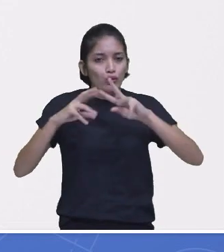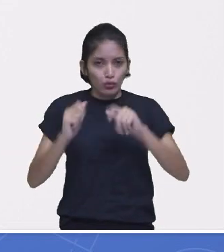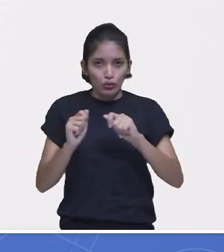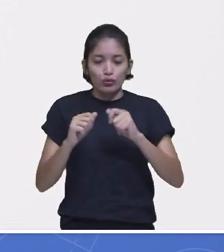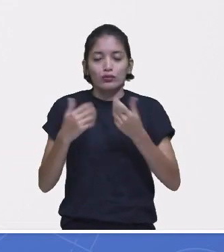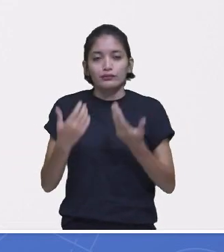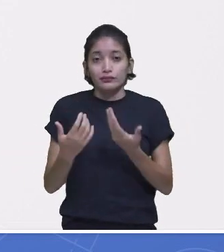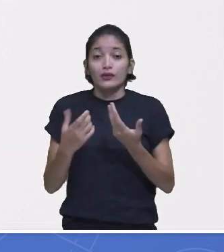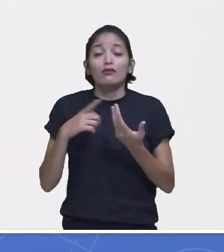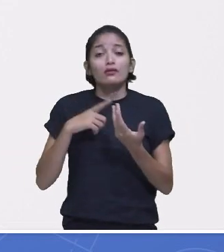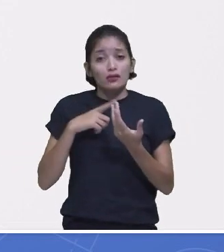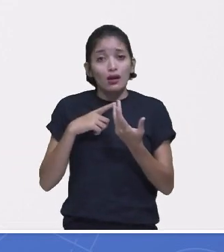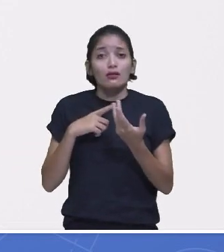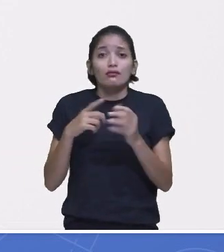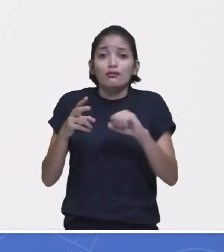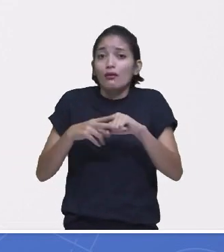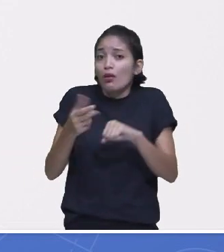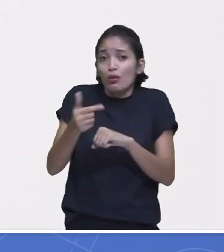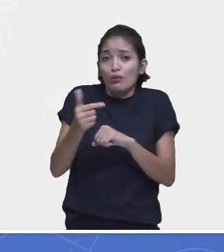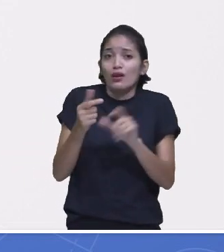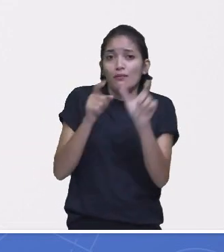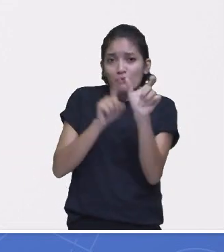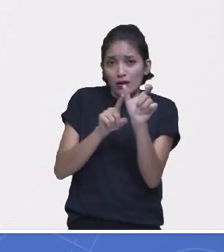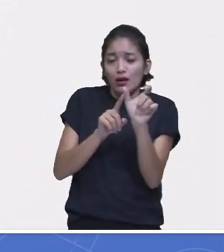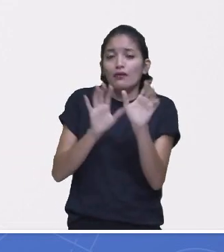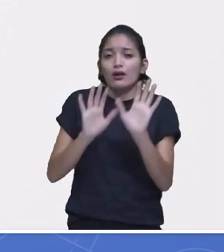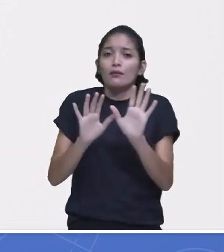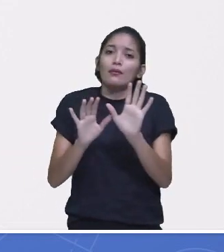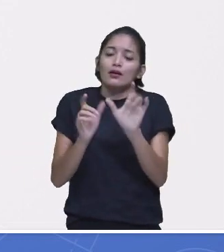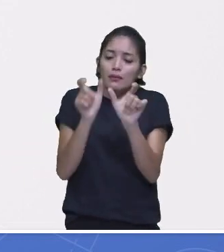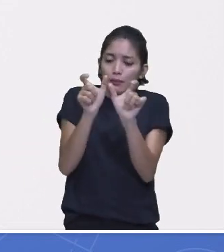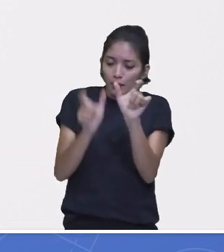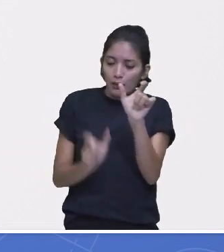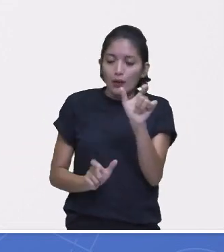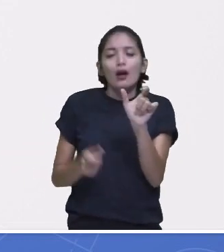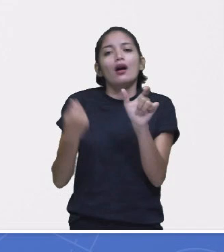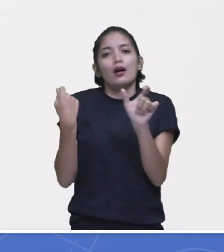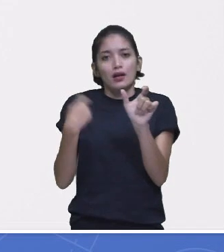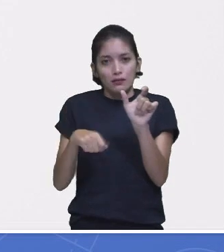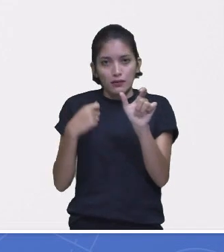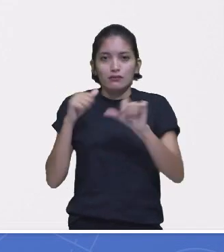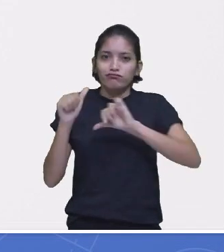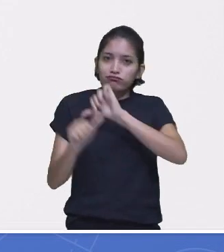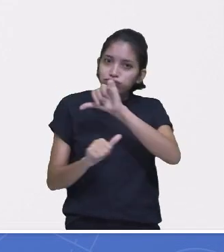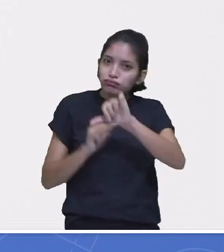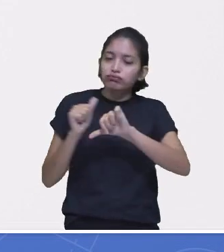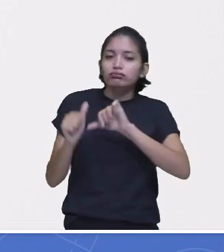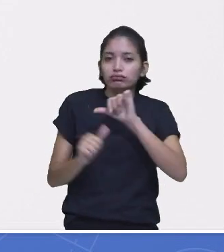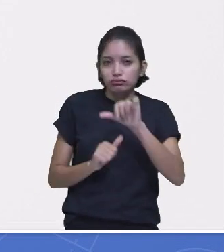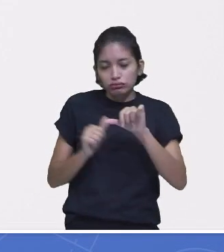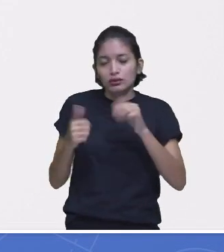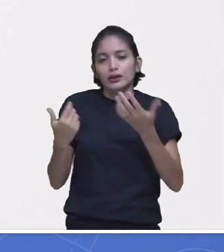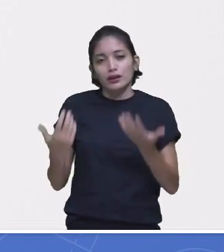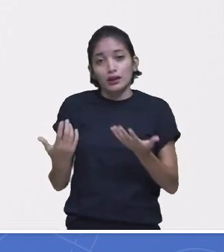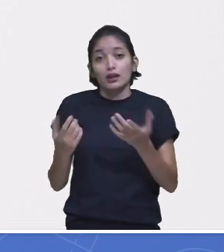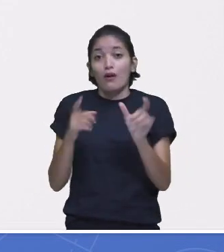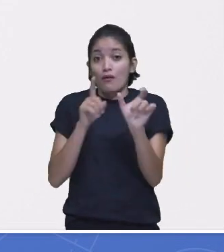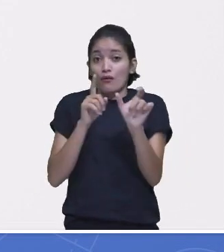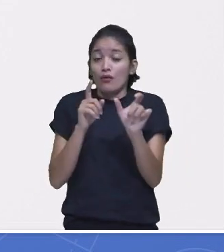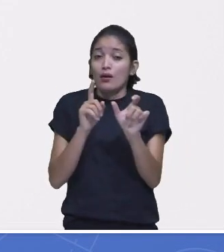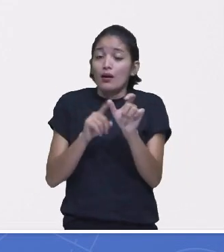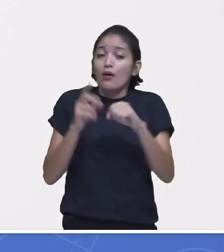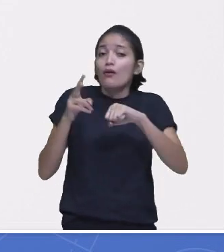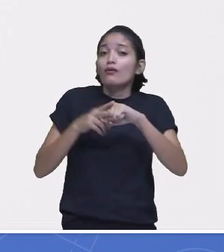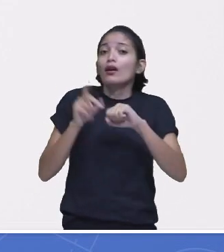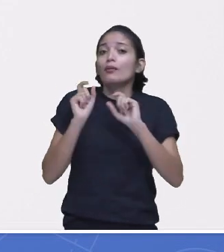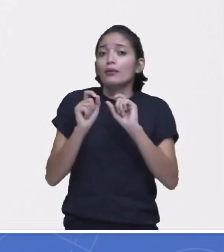Há verbos que nem raiz tem, e na conjugação verbal há uma mudança louca, drástica. Então, esse verbo nós vamos